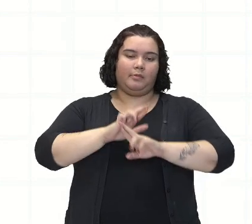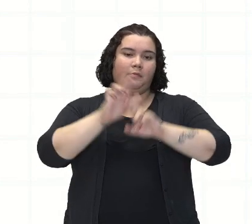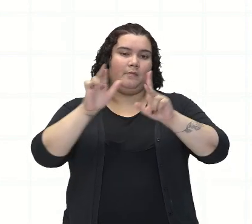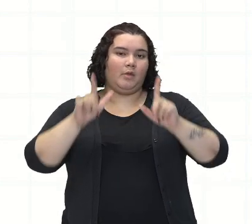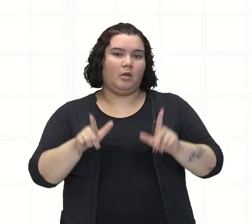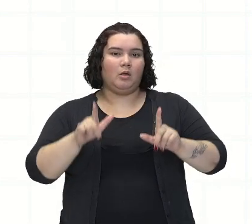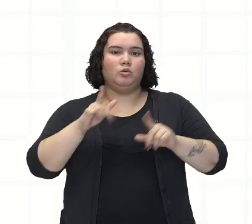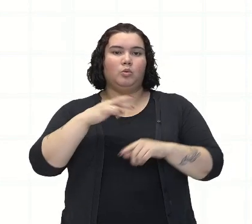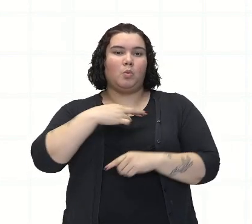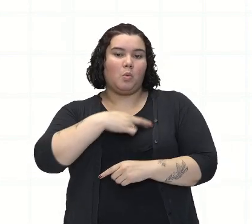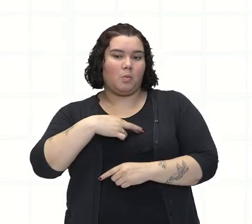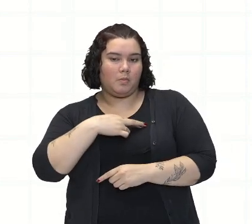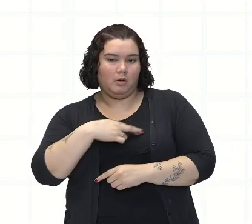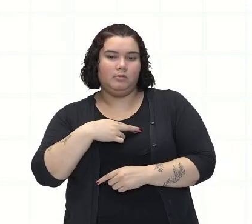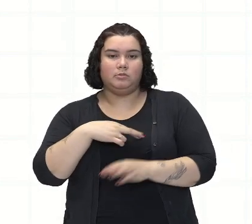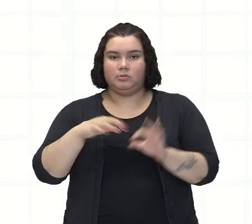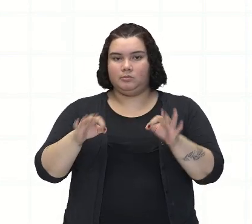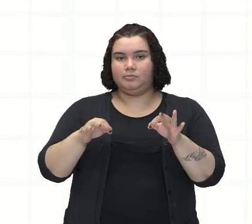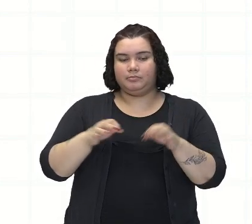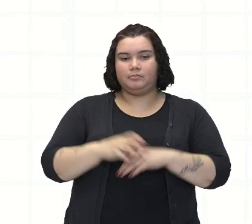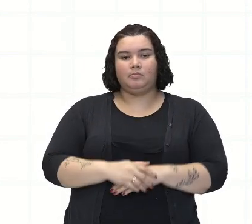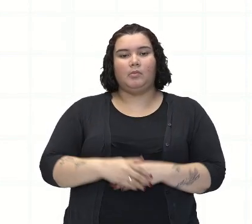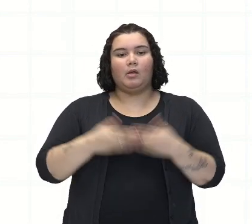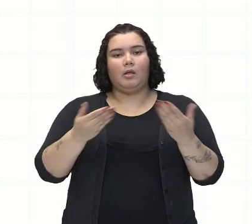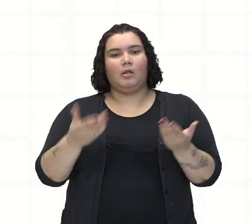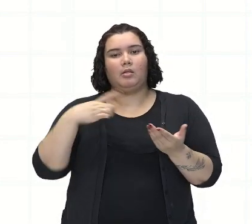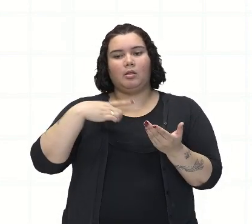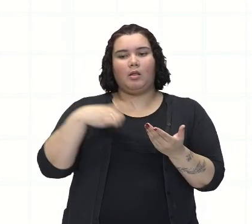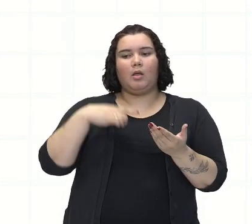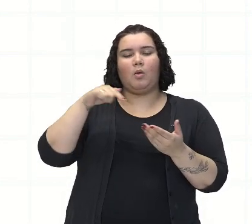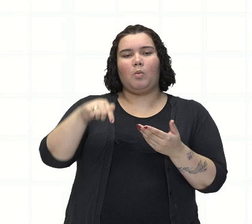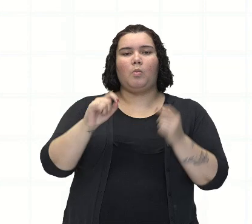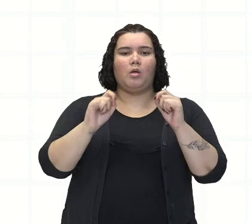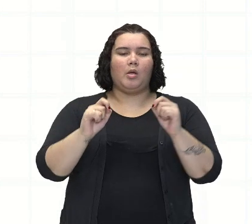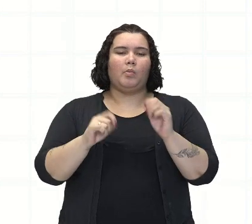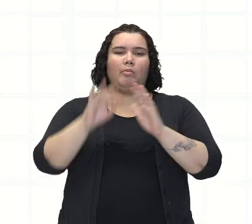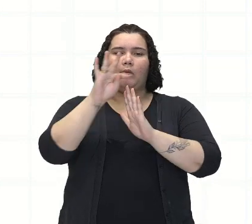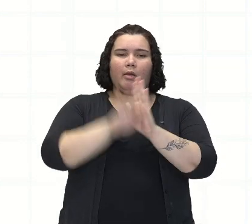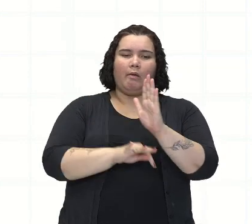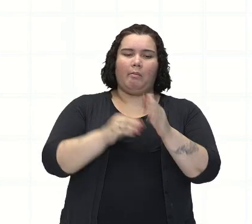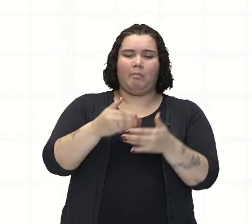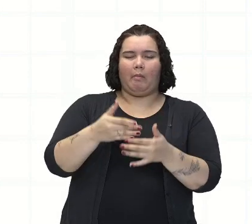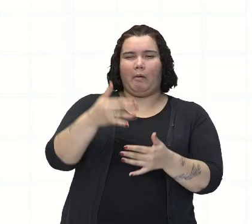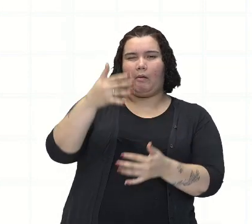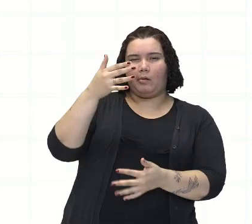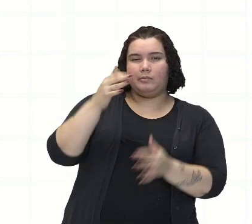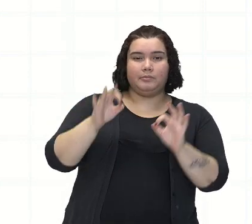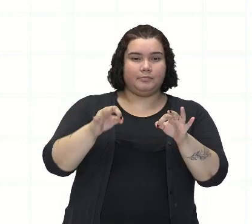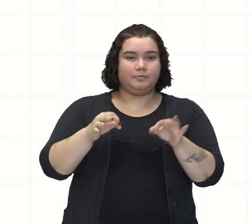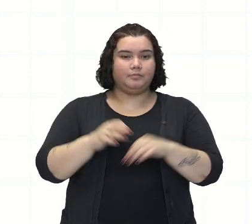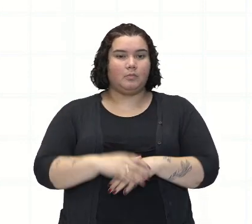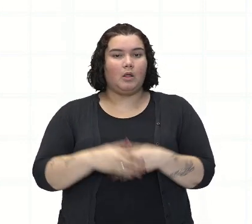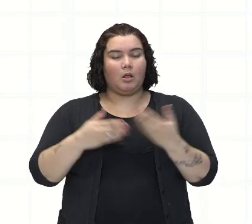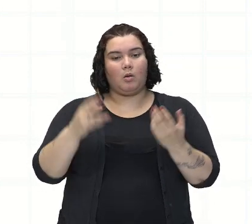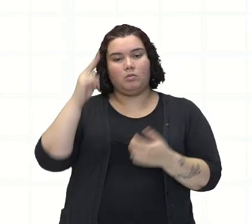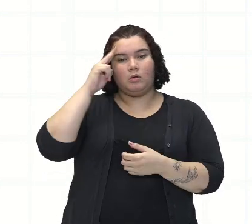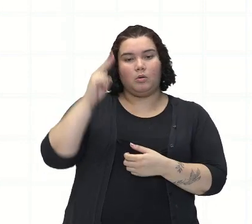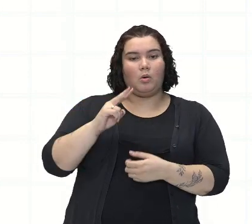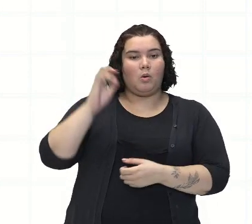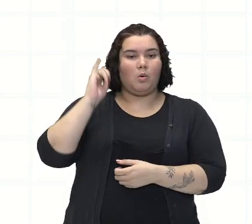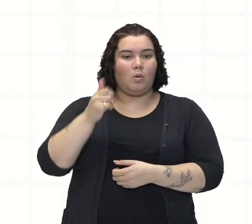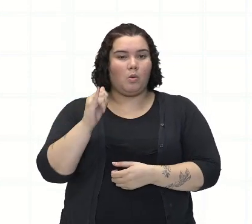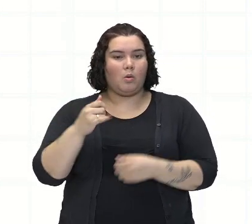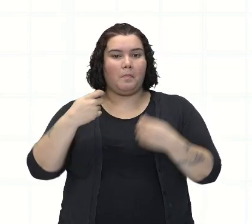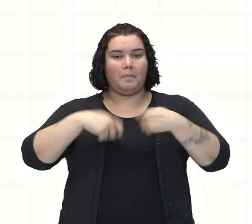que a gente vai ver daqui a pouquinho, que trata de um texto muito mais longo, que podem ter vários ramos. Então, o nosso conto precisa ser